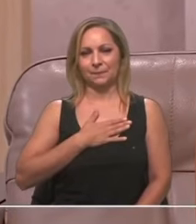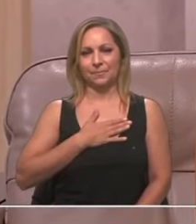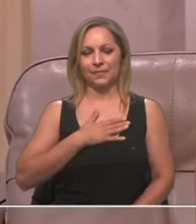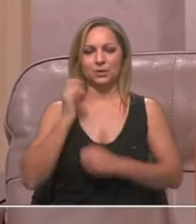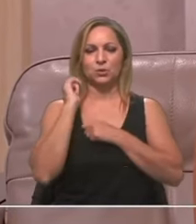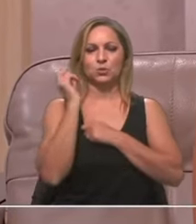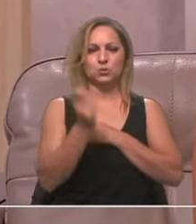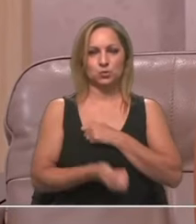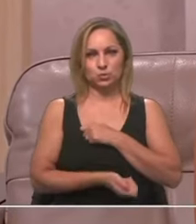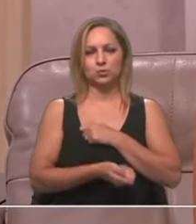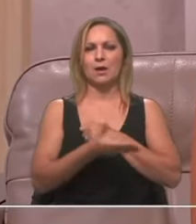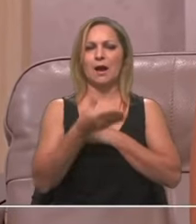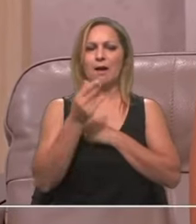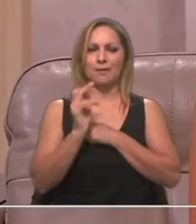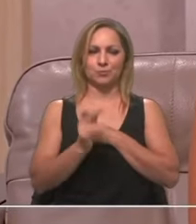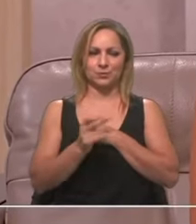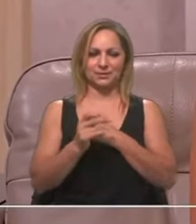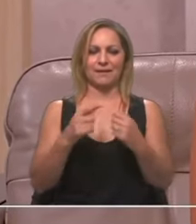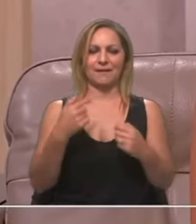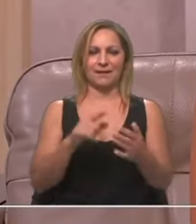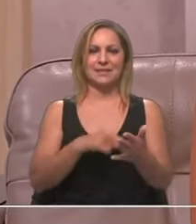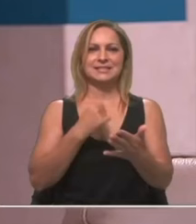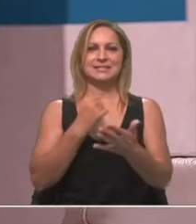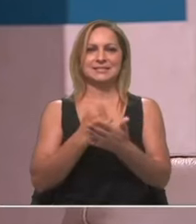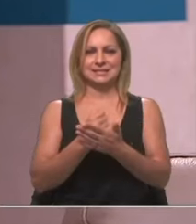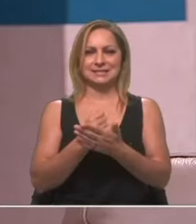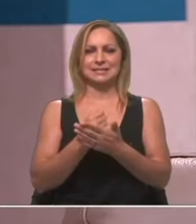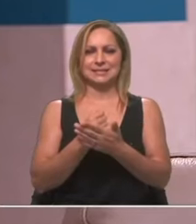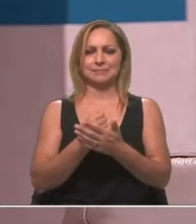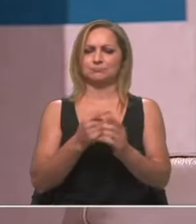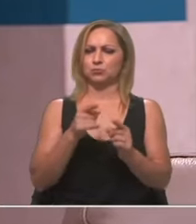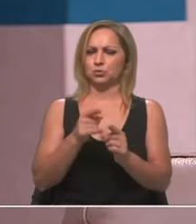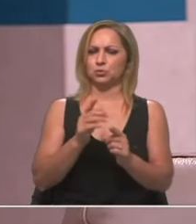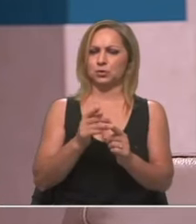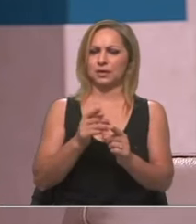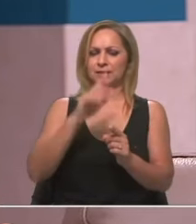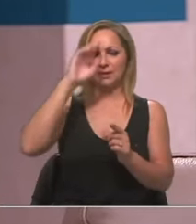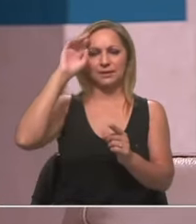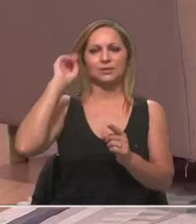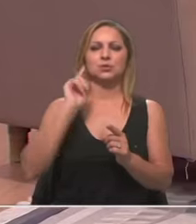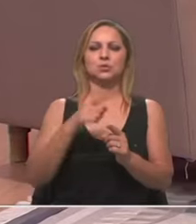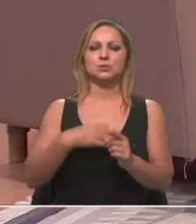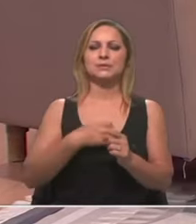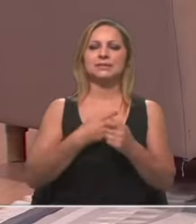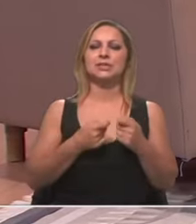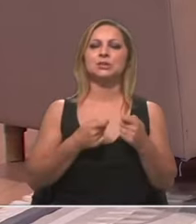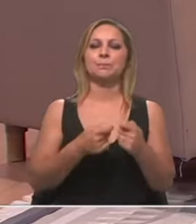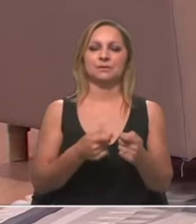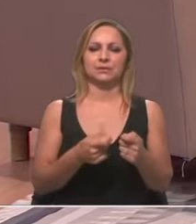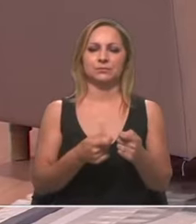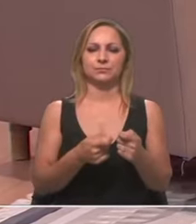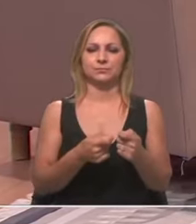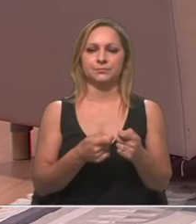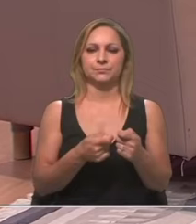judo, já há muitos anos, portanto temos sempre grandes judocas. Sim, eu não sei, mas tu já vais assim, sentes alguma pressão em relação a isso? Porque, ou